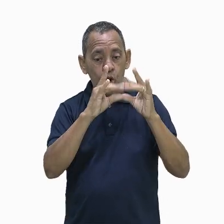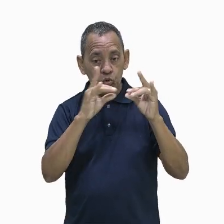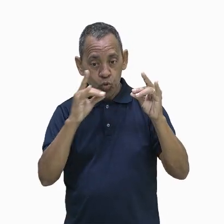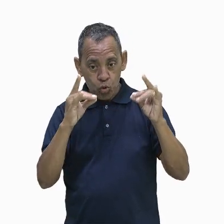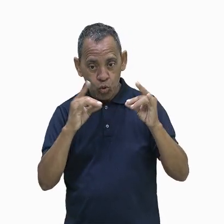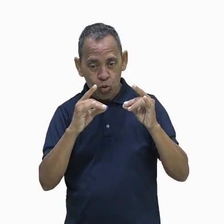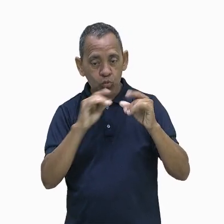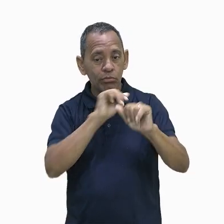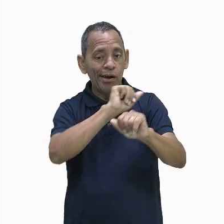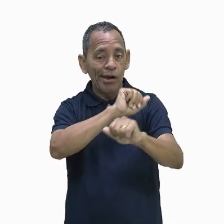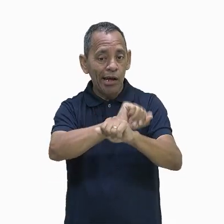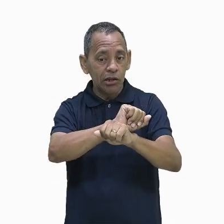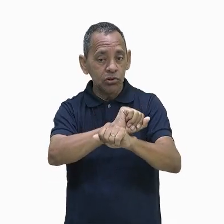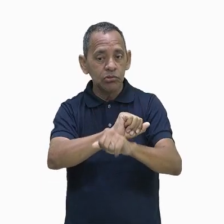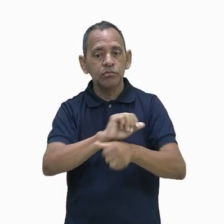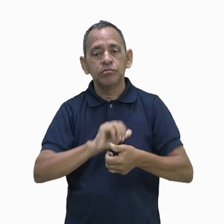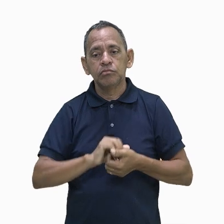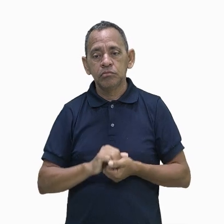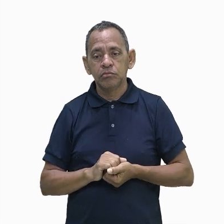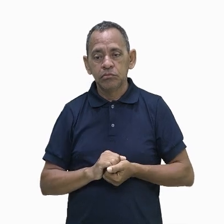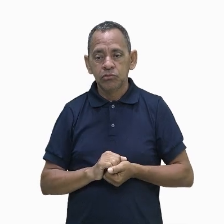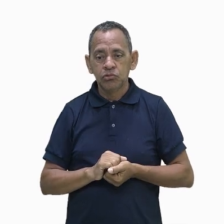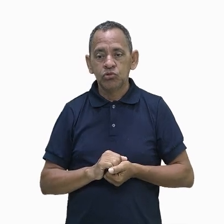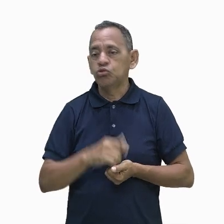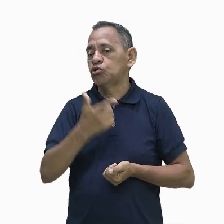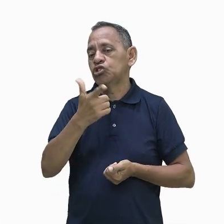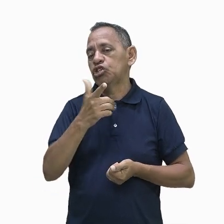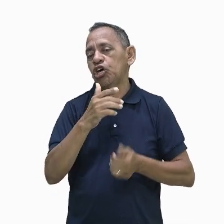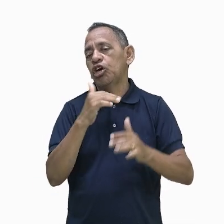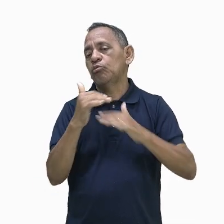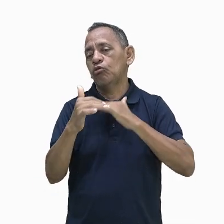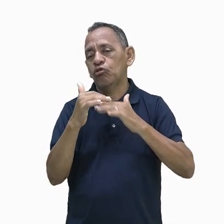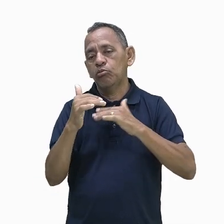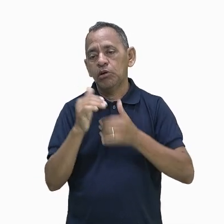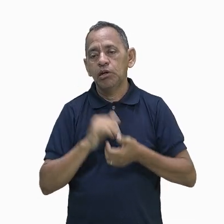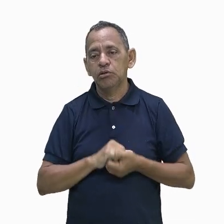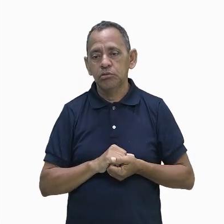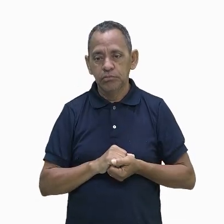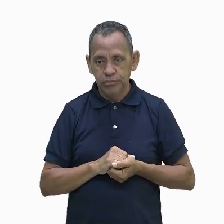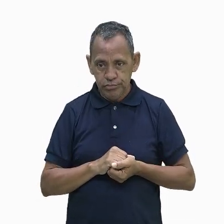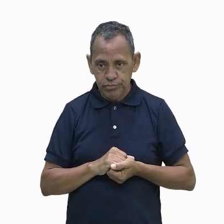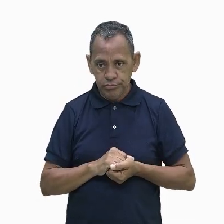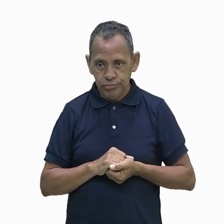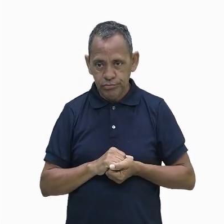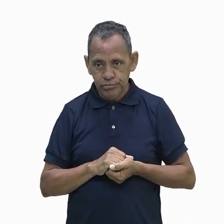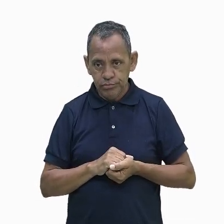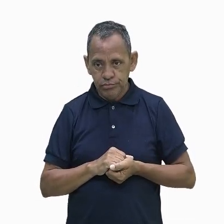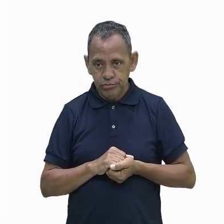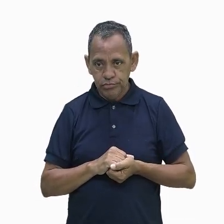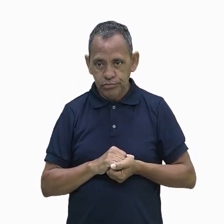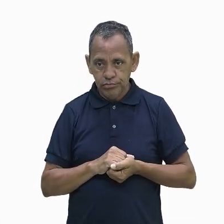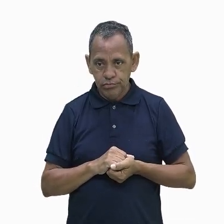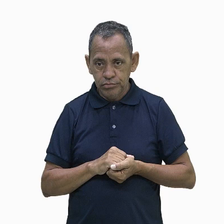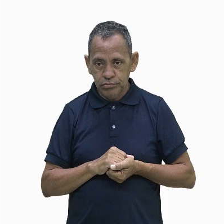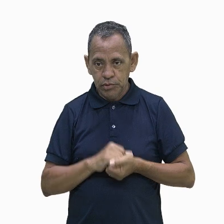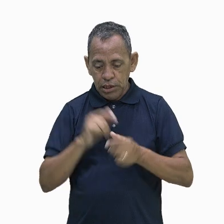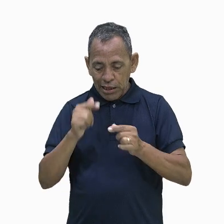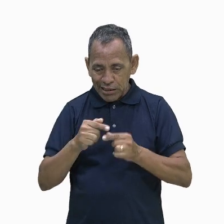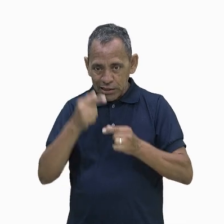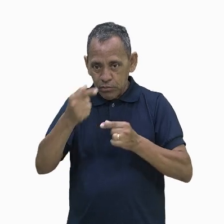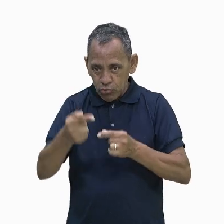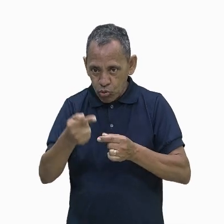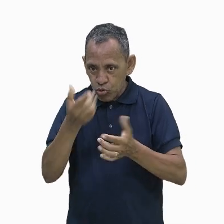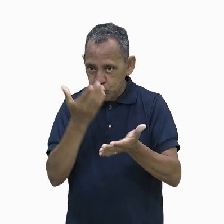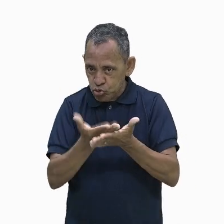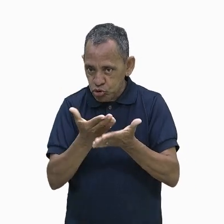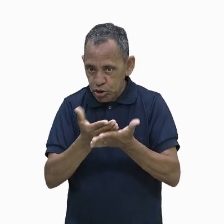em repouso, ou seja, que não estejam em escoamento, que é o movimento. Aí, depois que